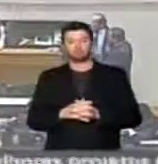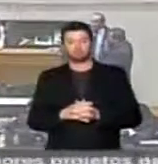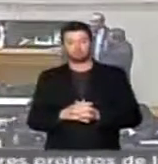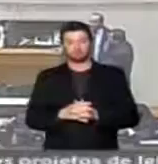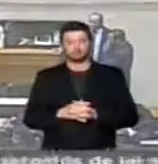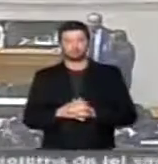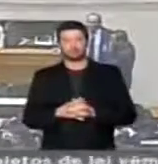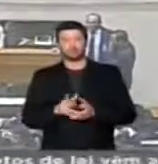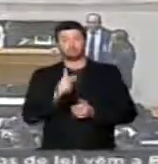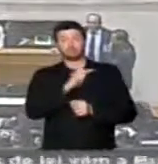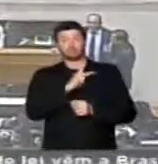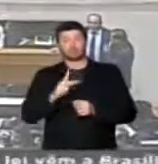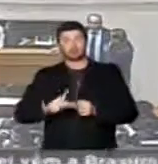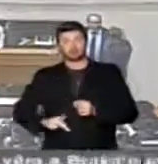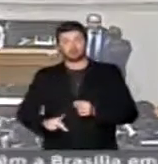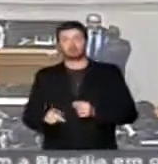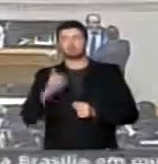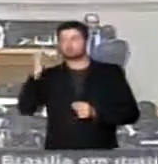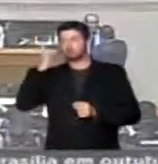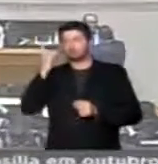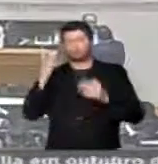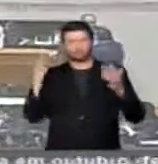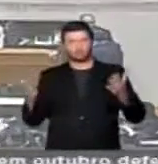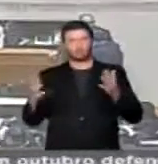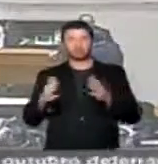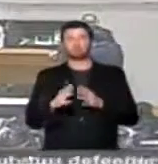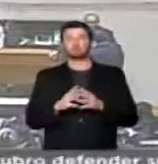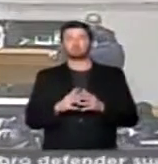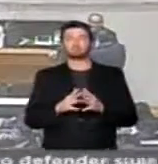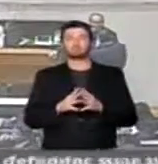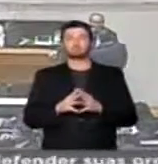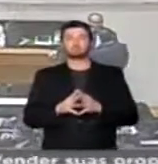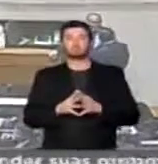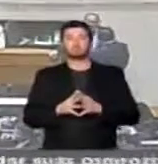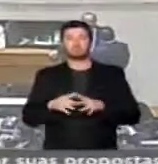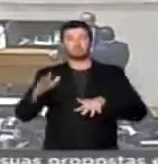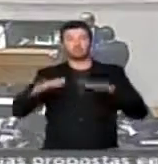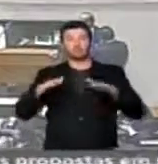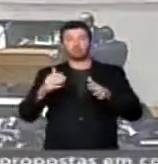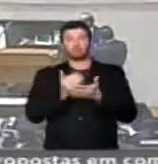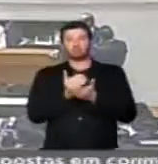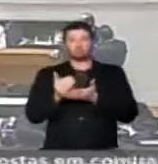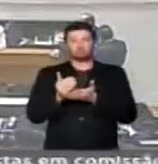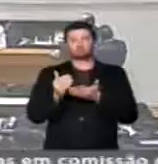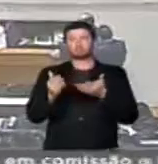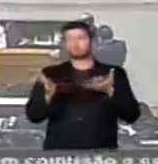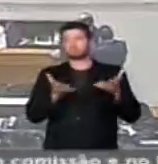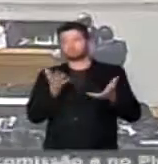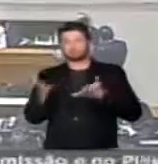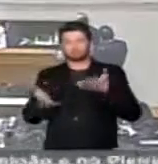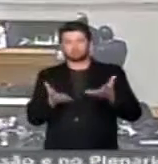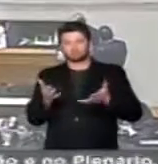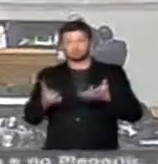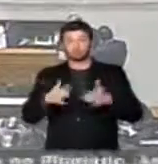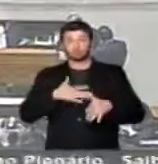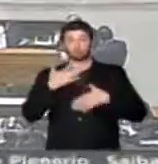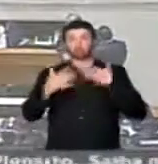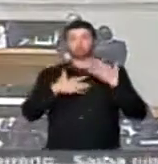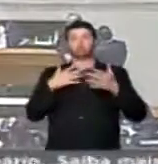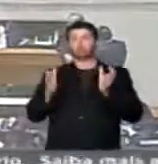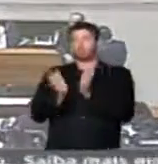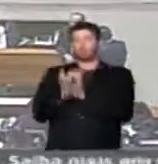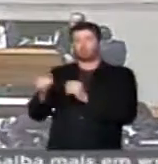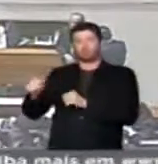senhor presidente senhoras e senhores parlamentares talvez possa estar cruzando causando para surpresa minha